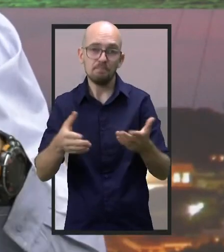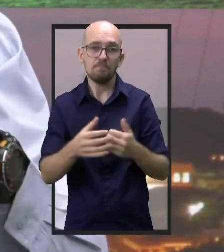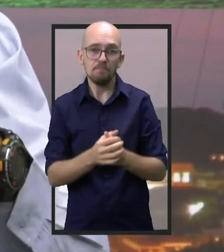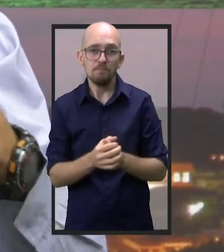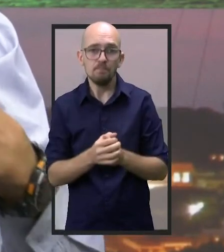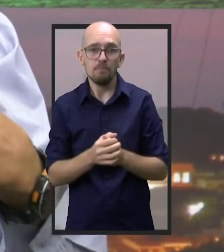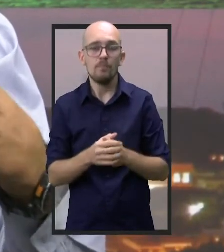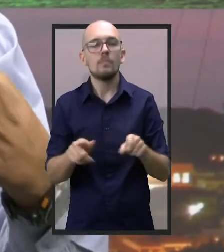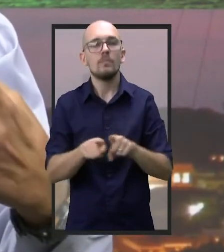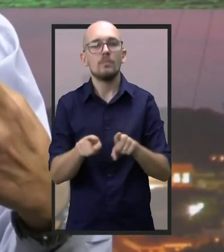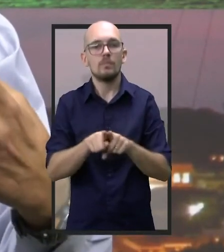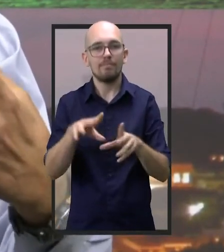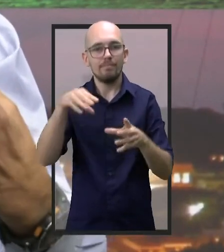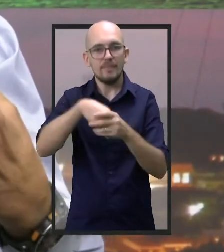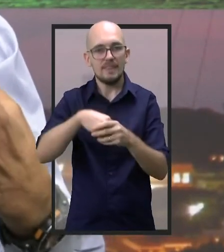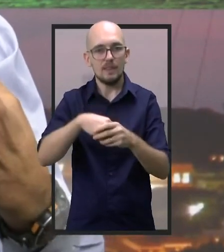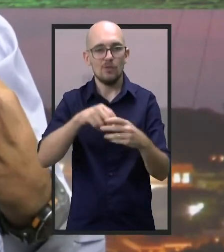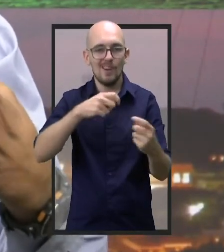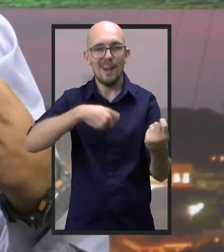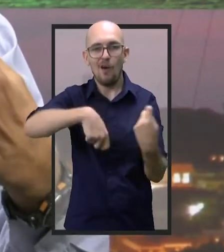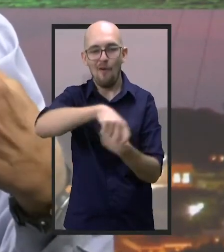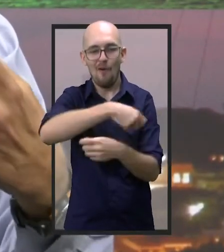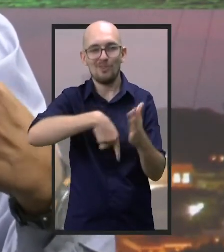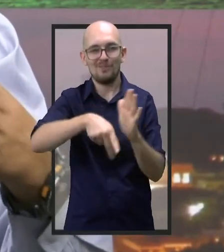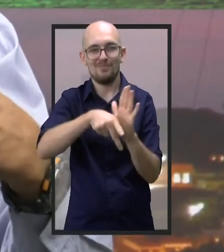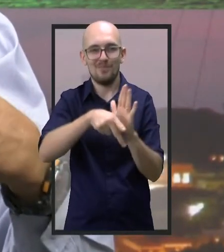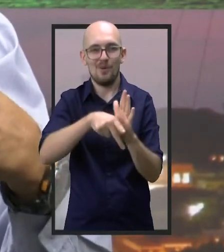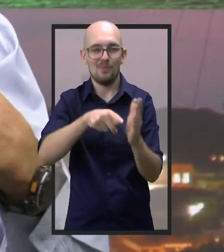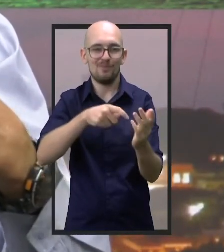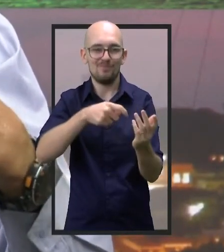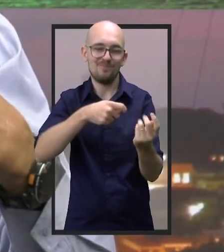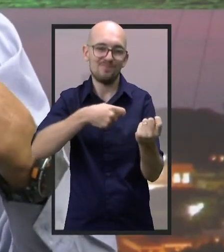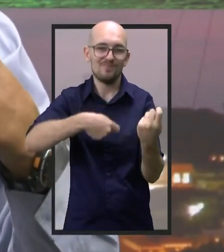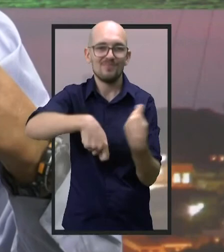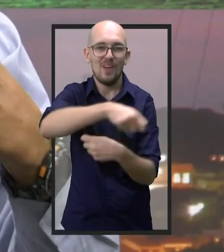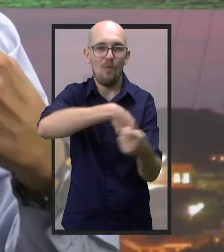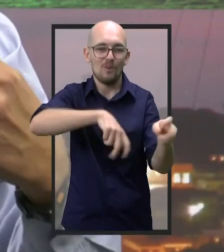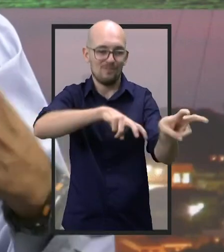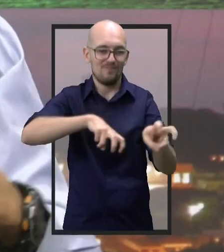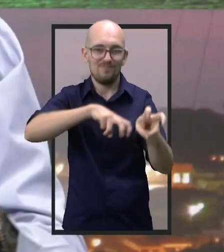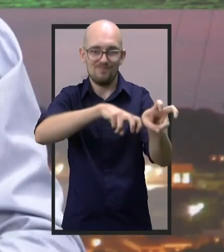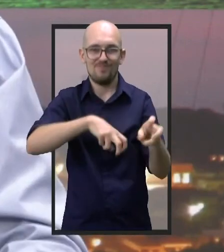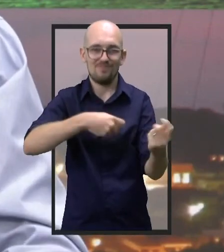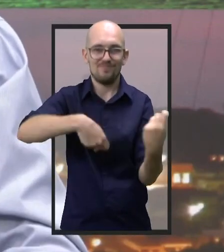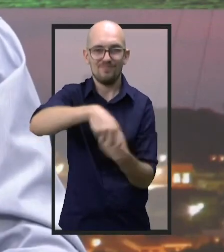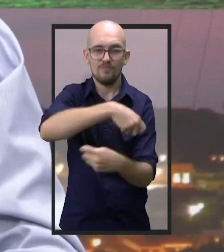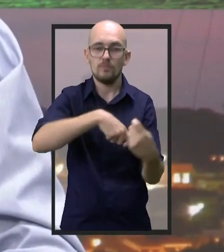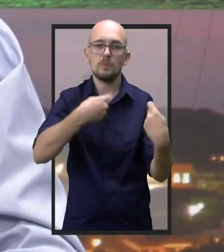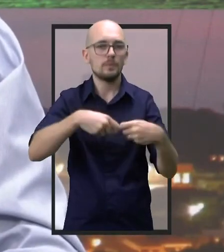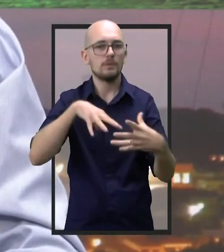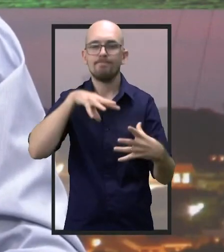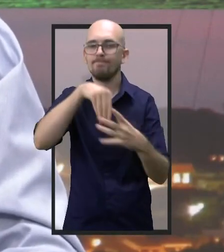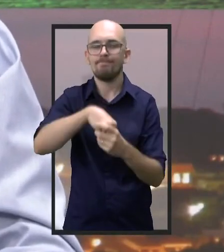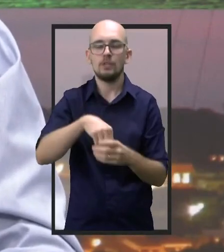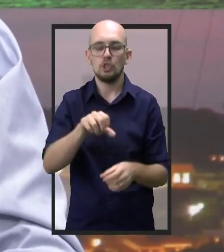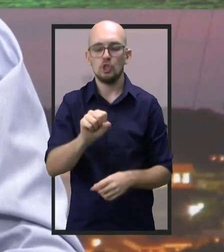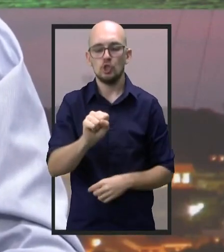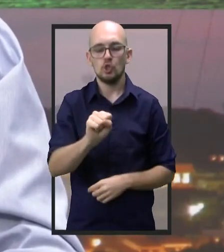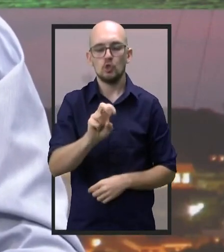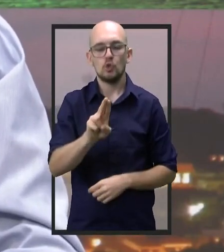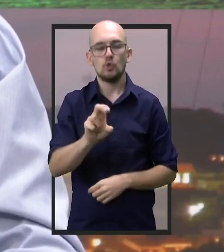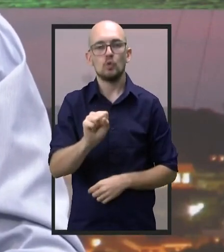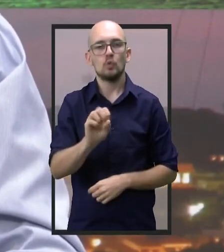esse negócio do agronegócio, né, que ficou até redundante, né, mas tem que trazer a sustentabilidade. Por que